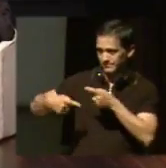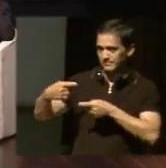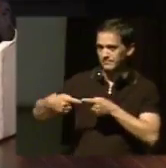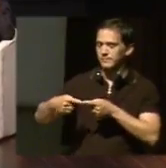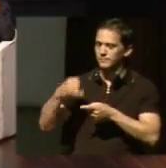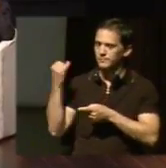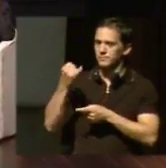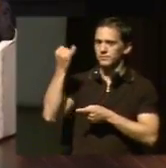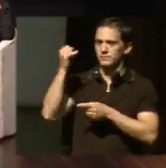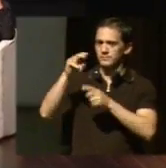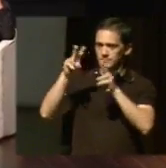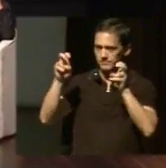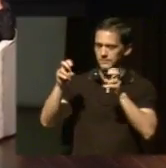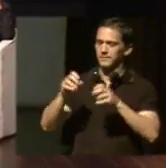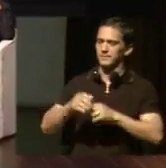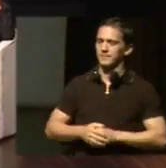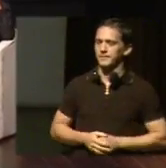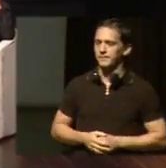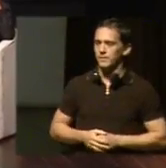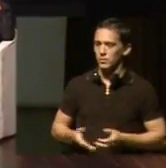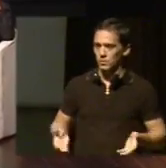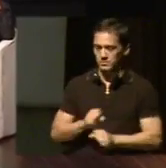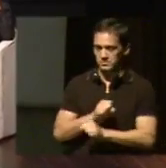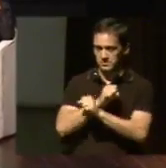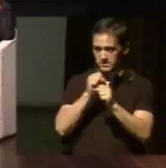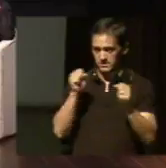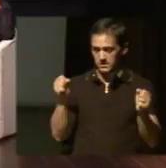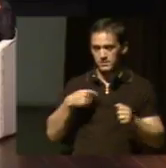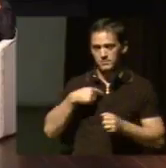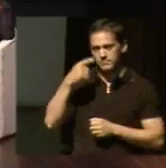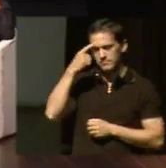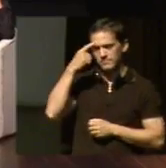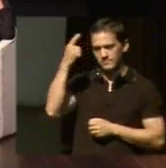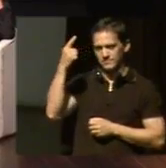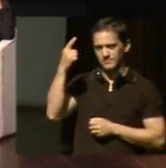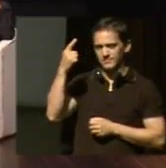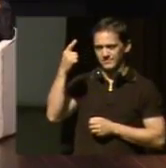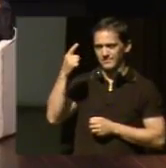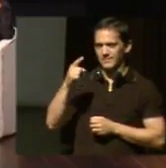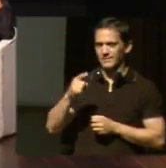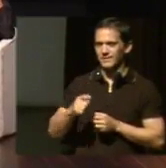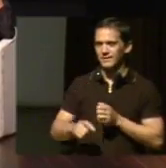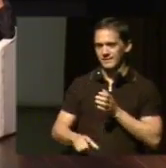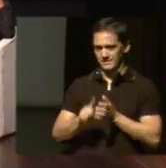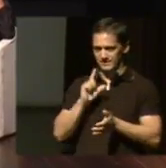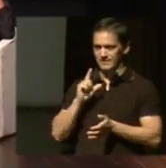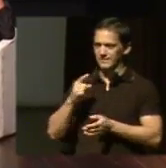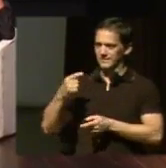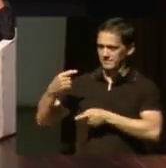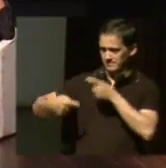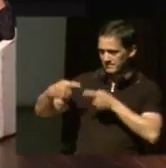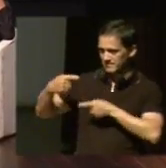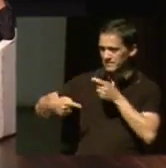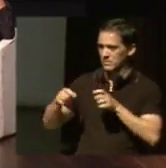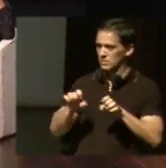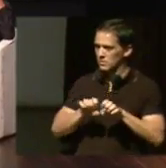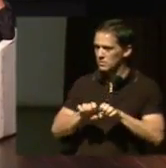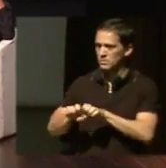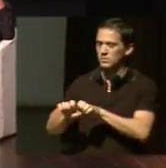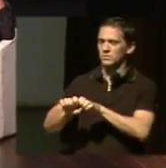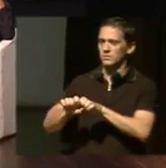manhã. O que me lembrei, quando nós estávamos também discutindo a própria estrutura deste